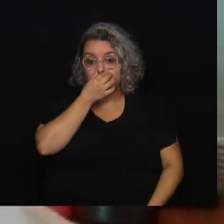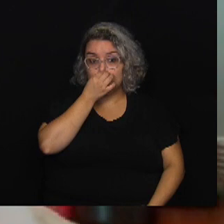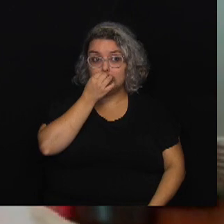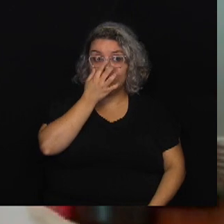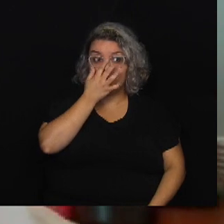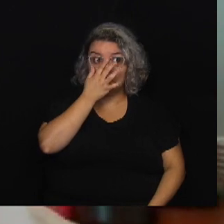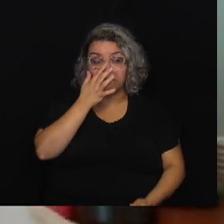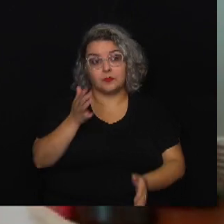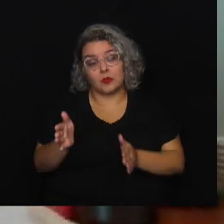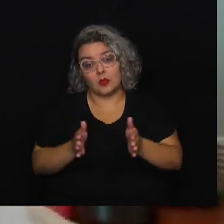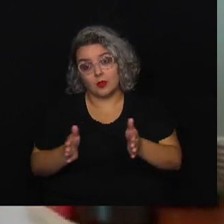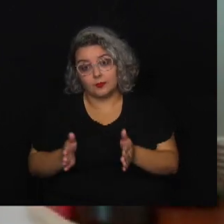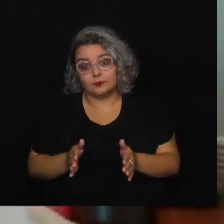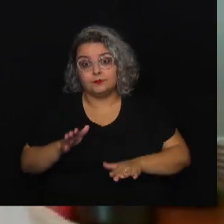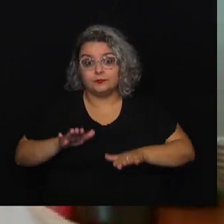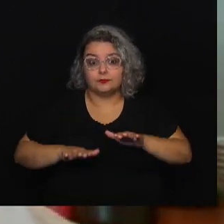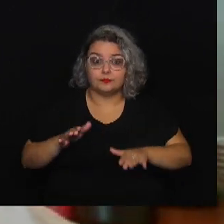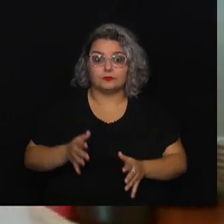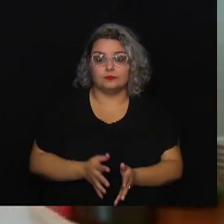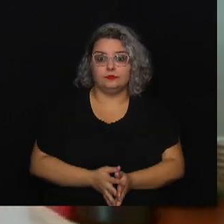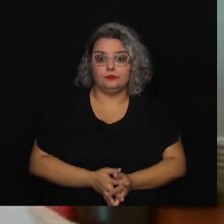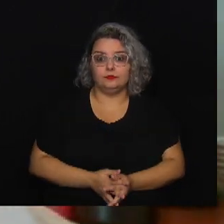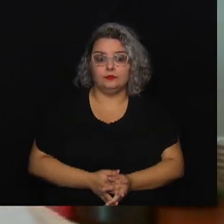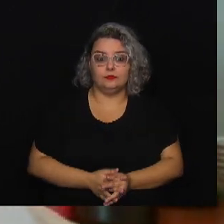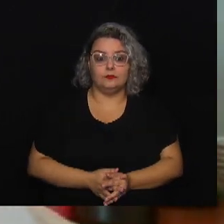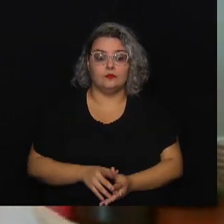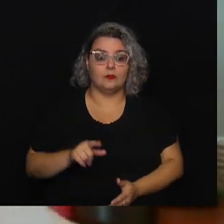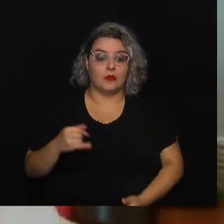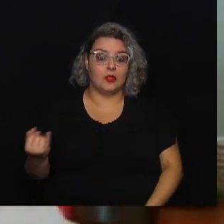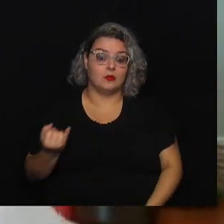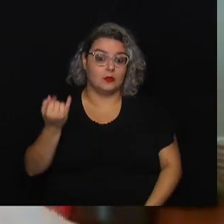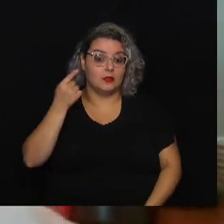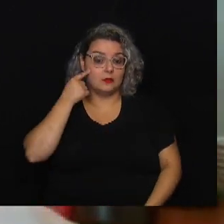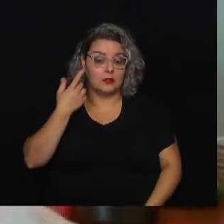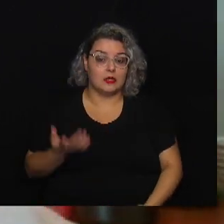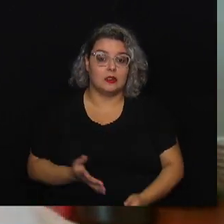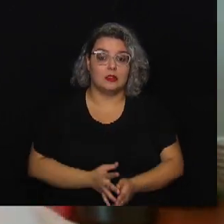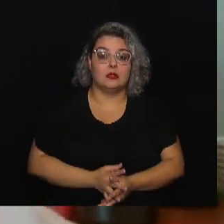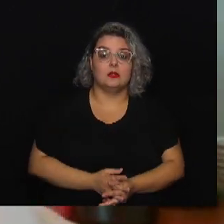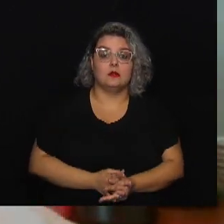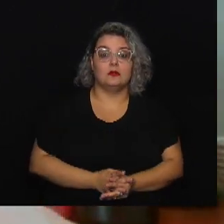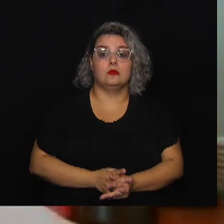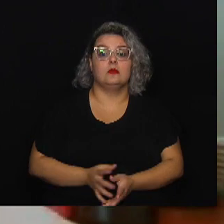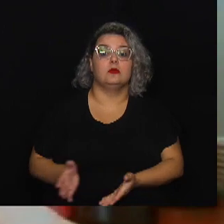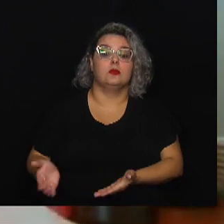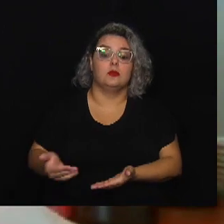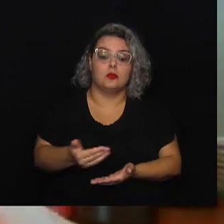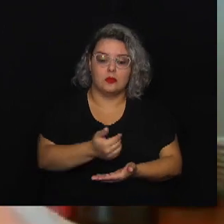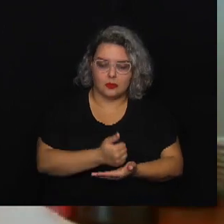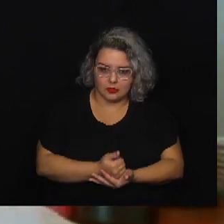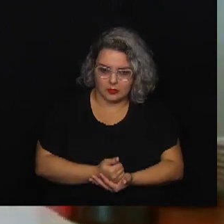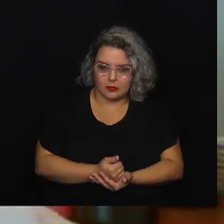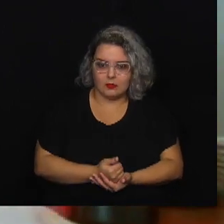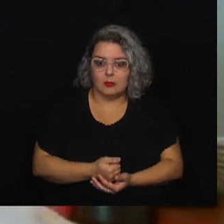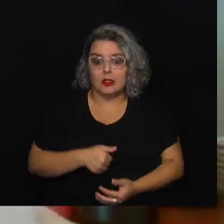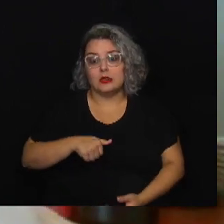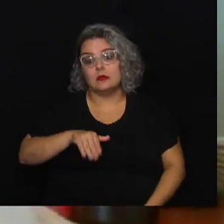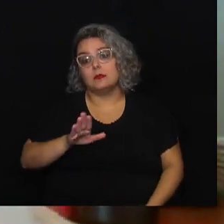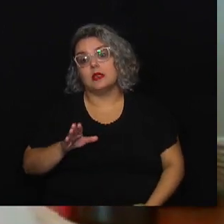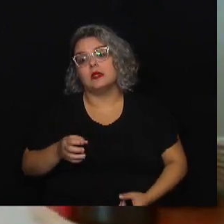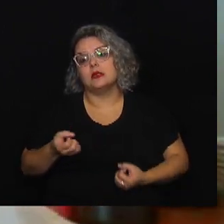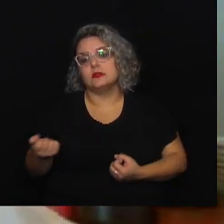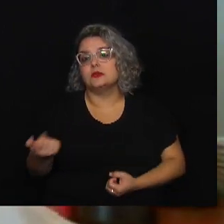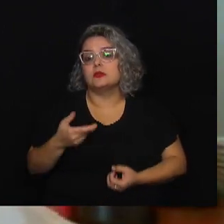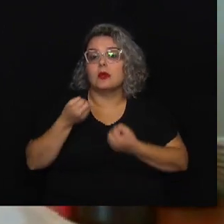talvez seja importante a gente pensar num acolhimento que vá para além das boas-vindas, não é